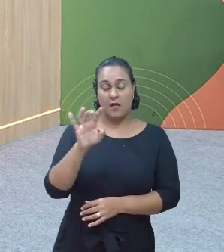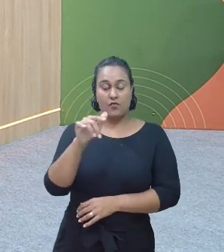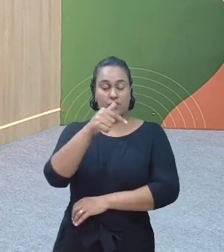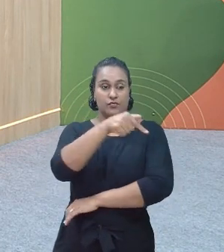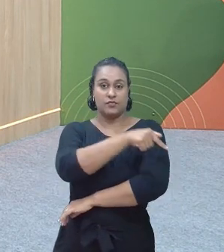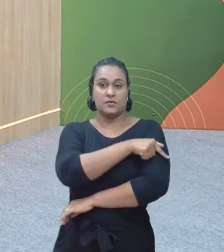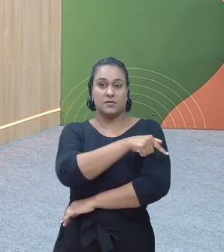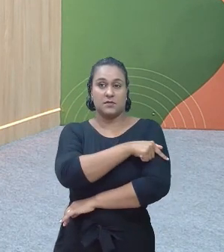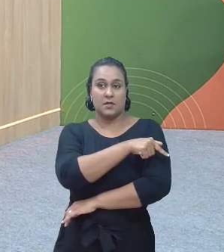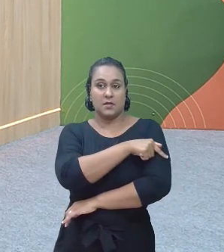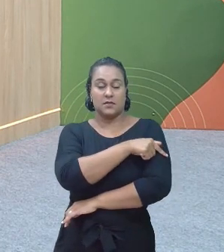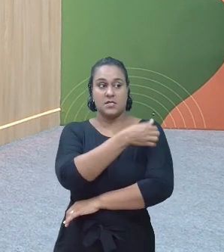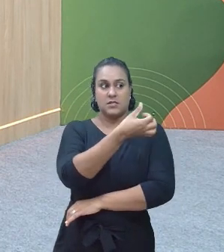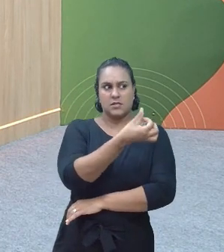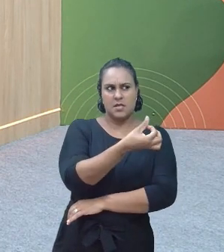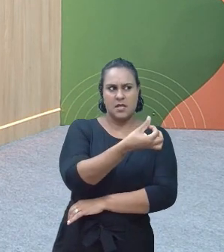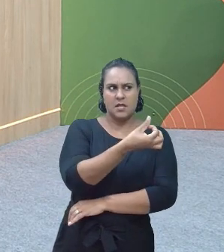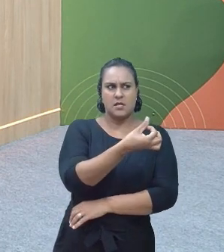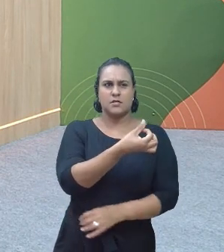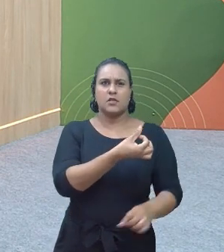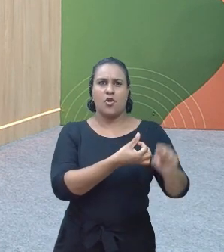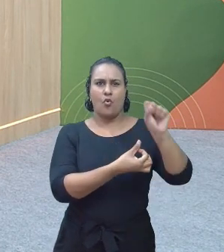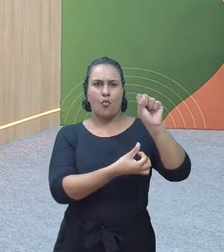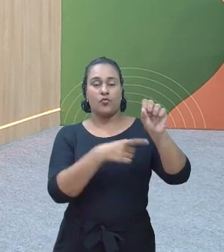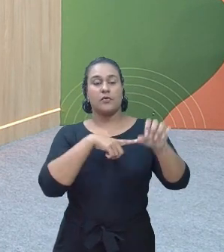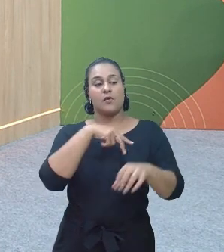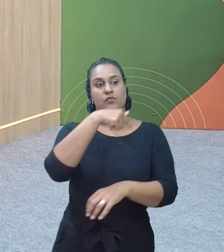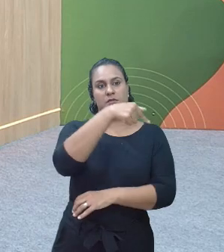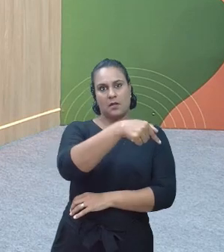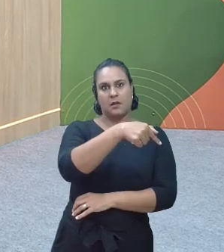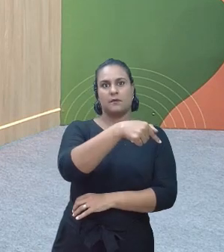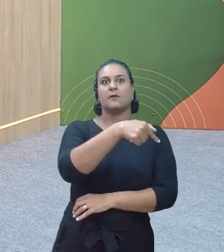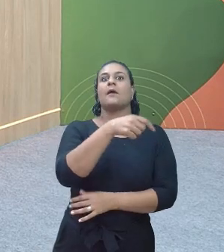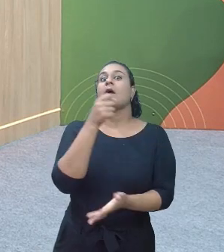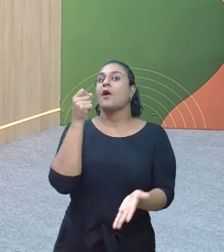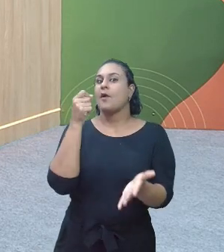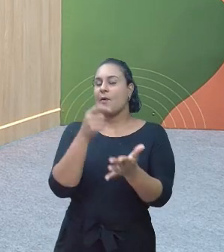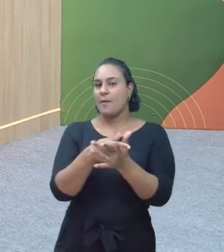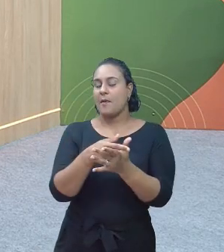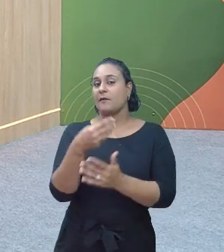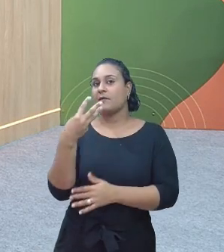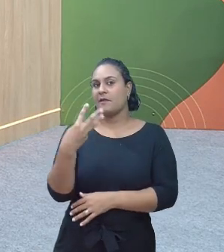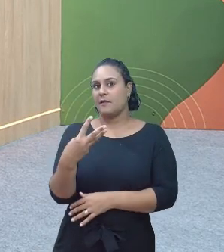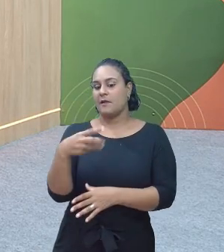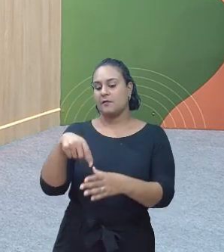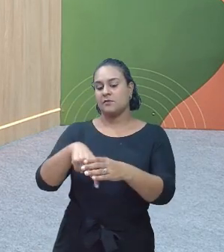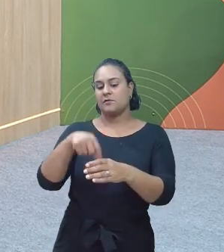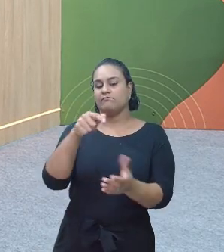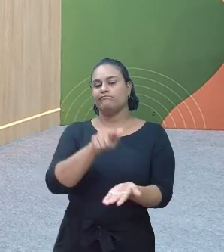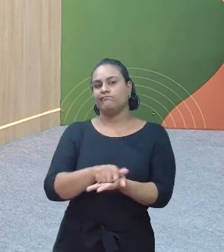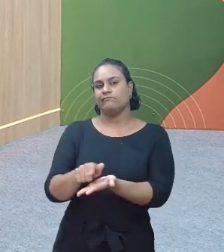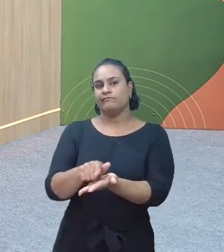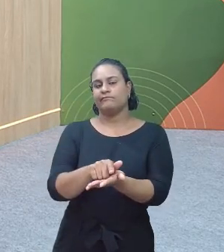ó, entre 6 e 8 eu tenho 7, cada um desses 7 alunos compraram 3 bilhetes.